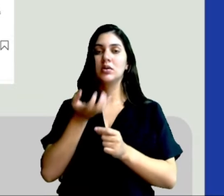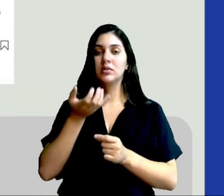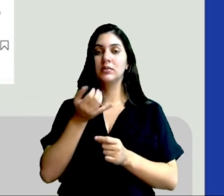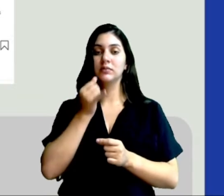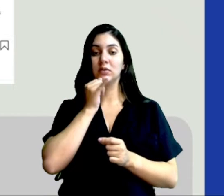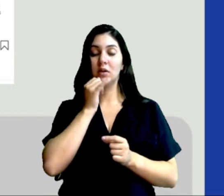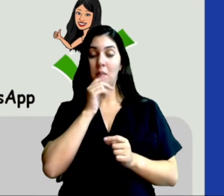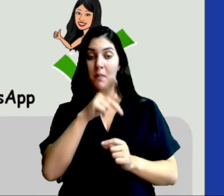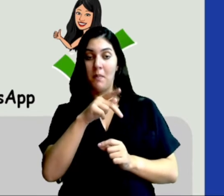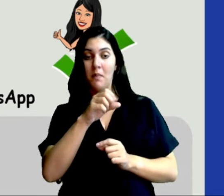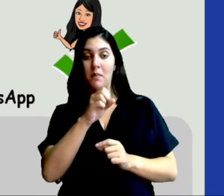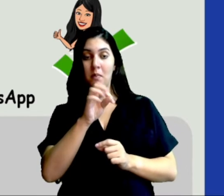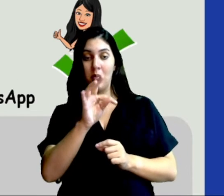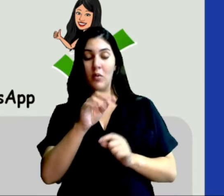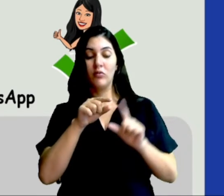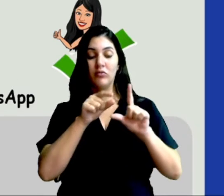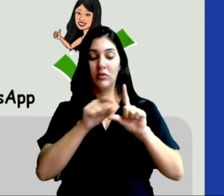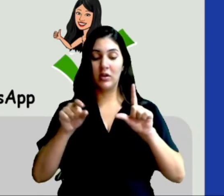gêneros textuais.